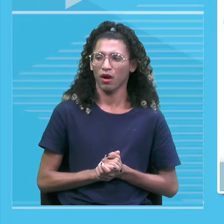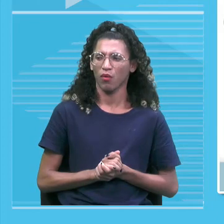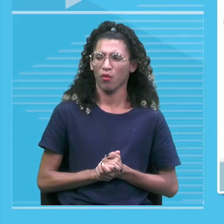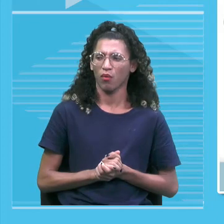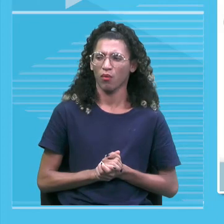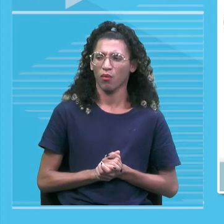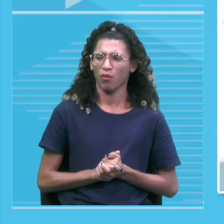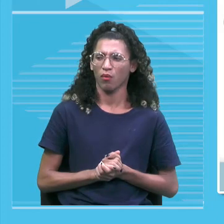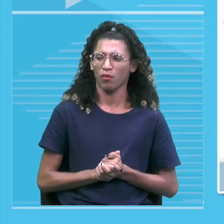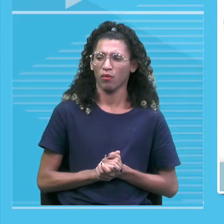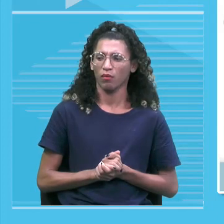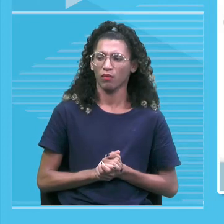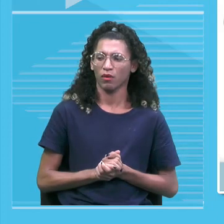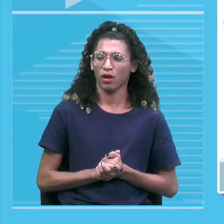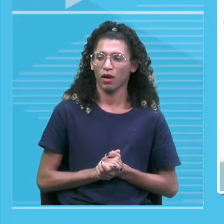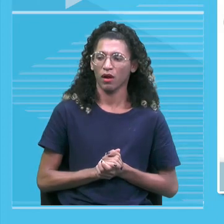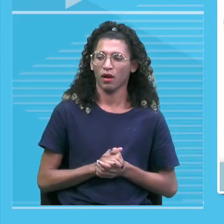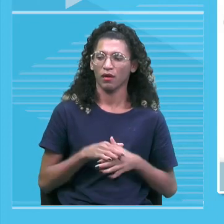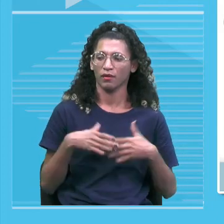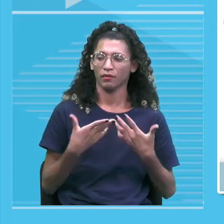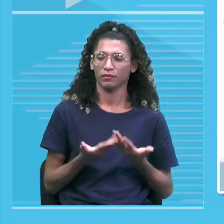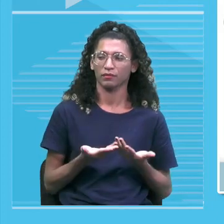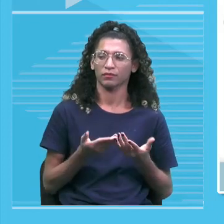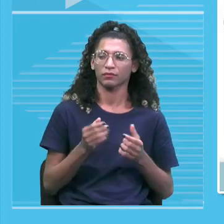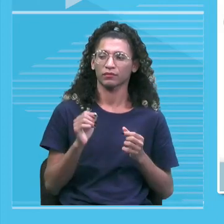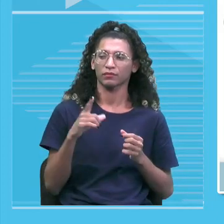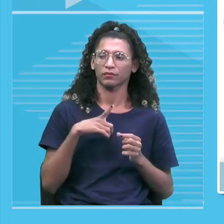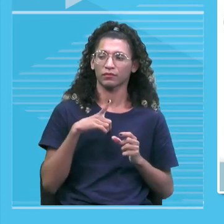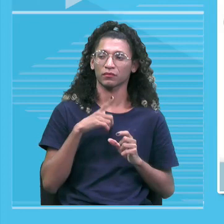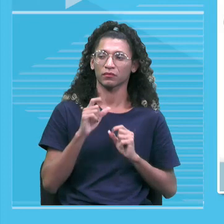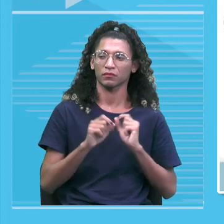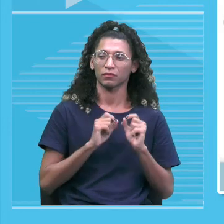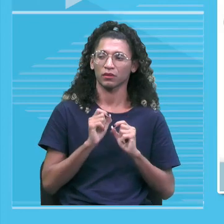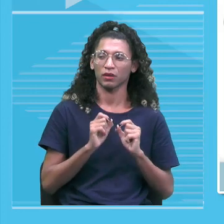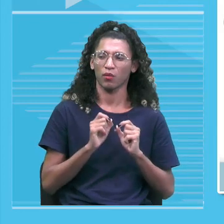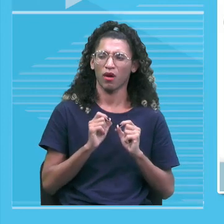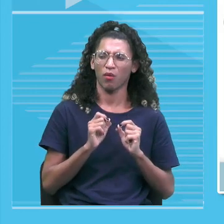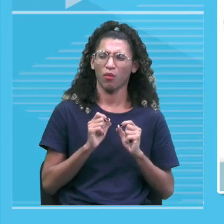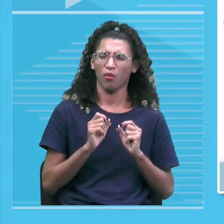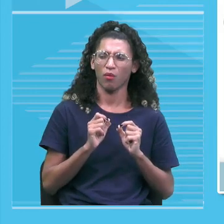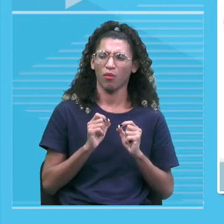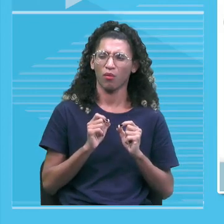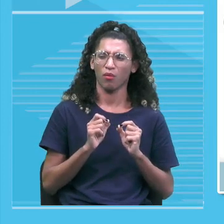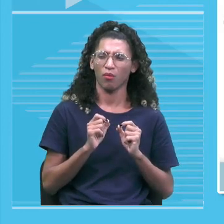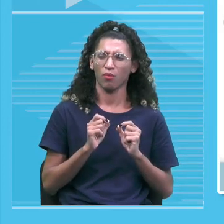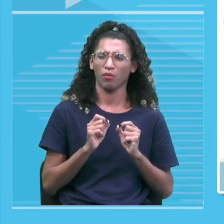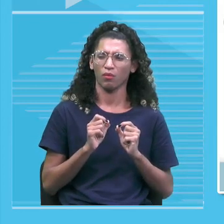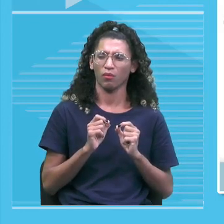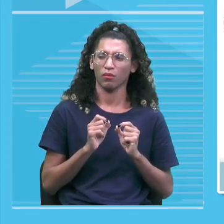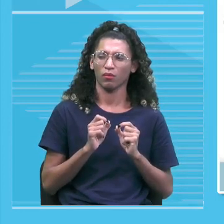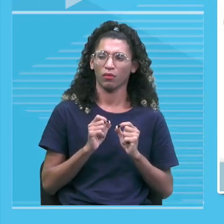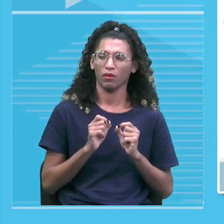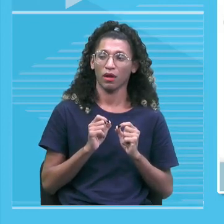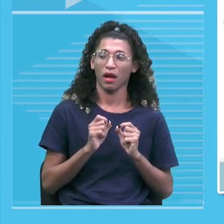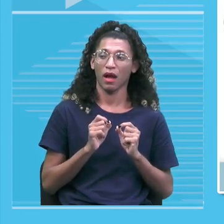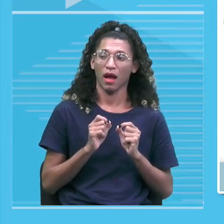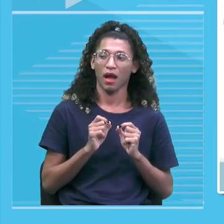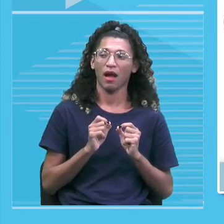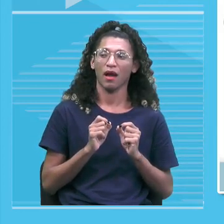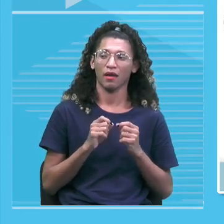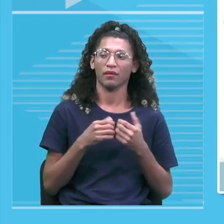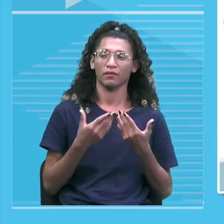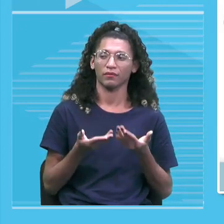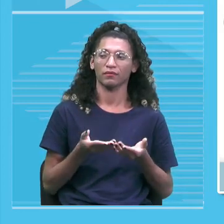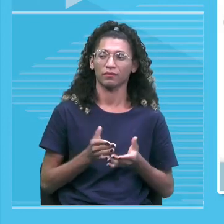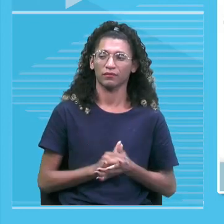próximas e das partículas próximas ao sino para as partículas posteriores